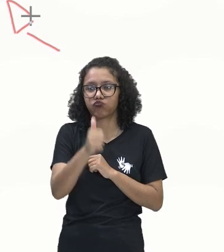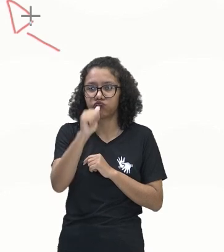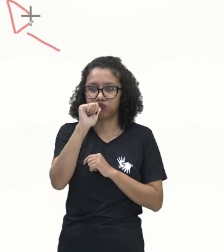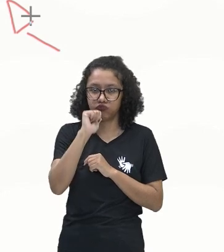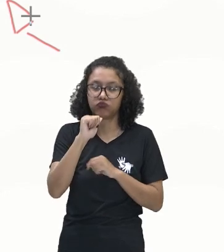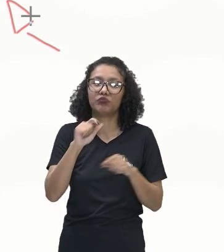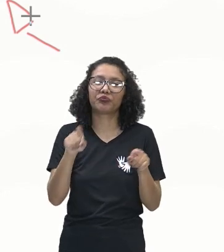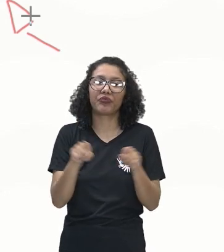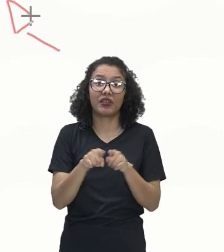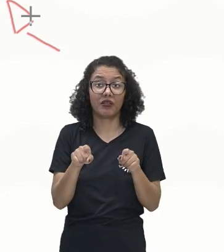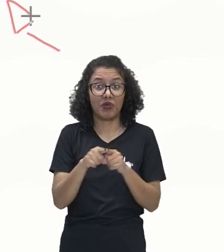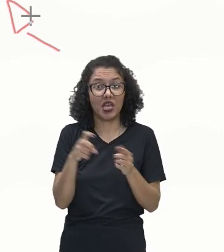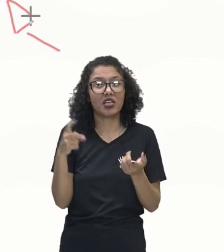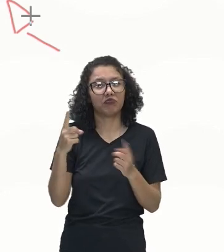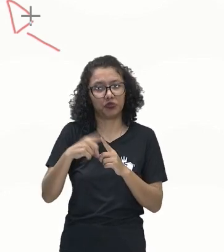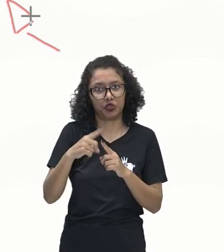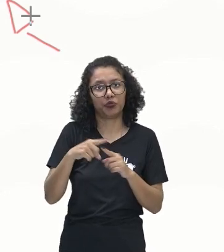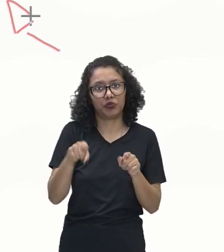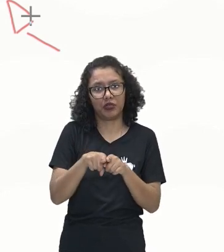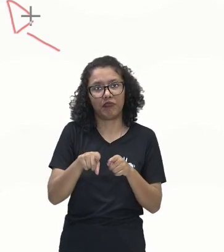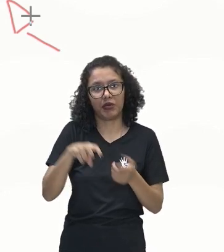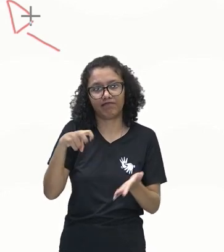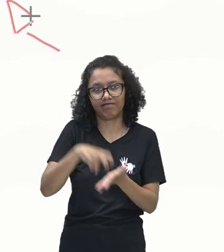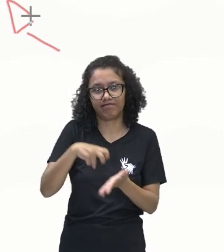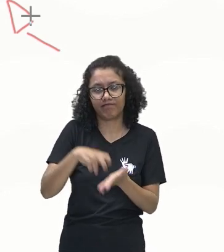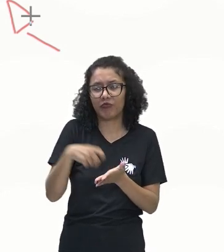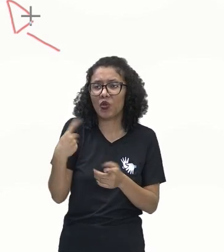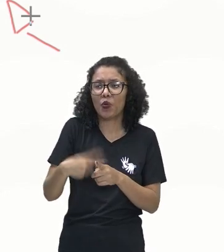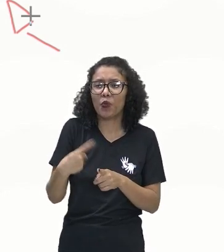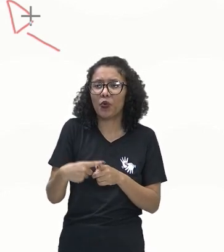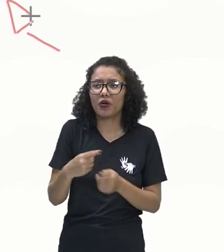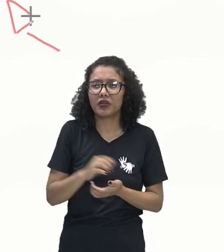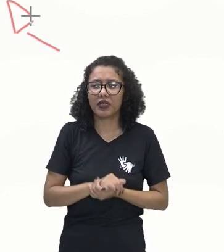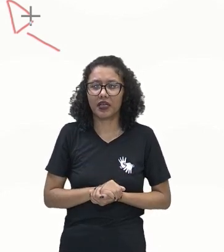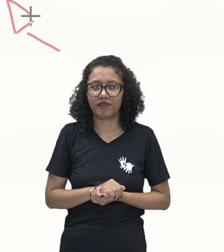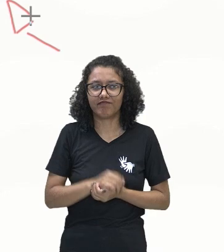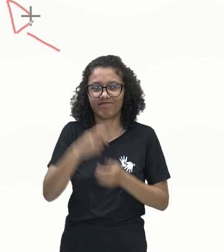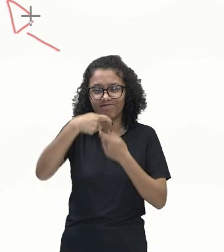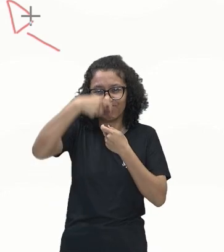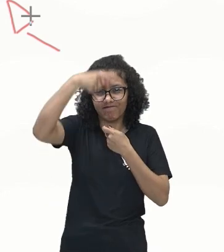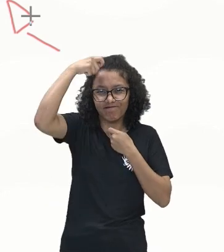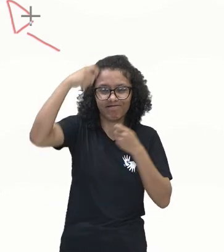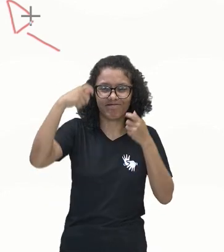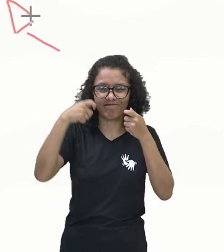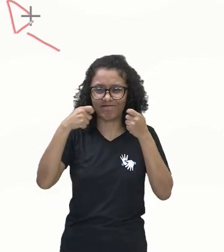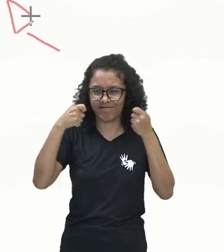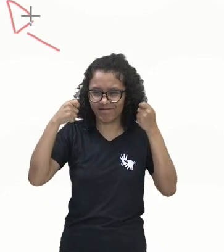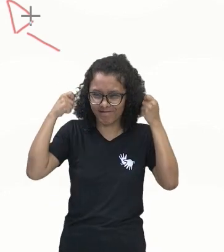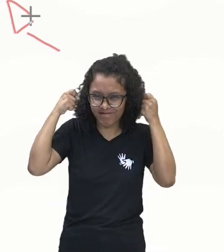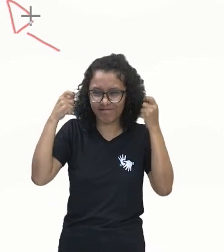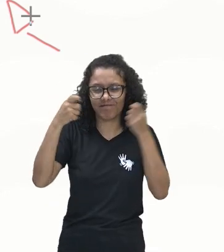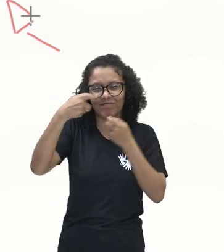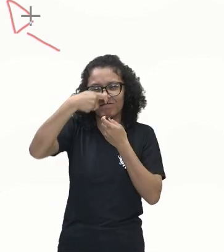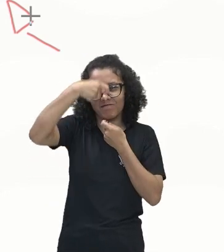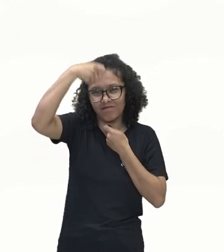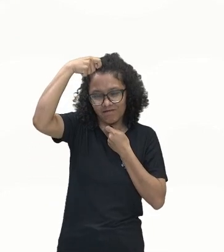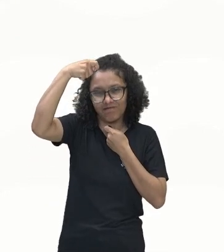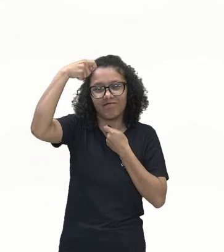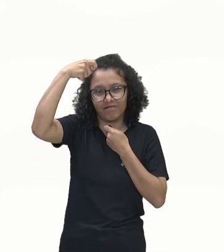de tortura, porque essa máscara, ela ficava muito apertada nos escravizados.